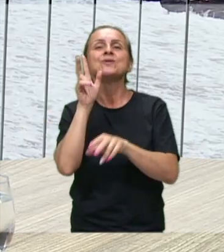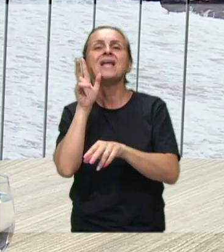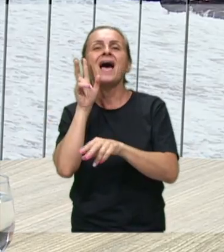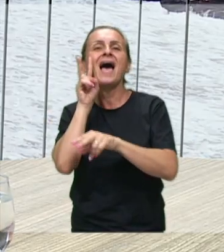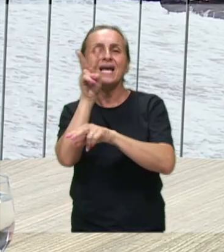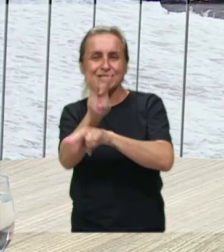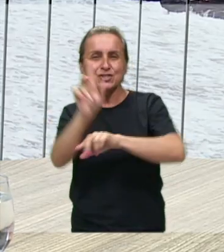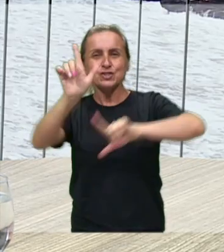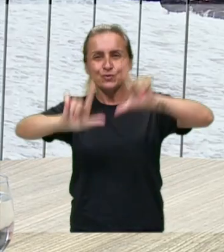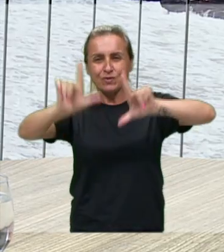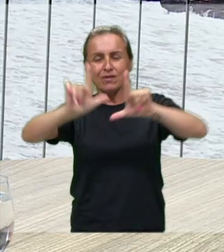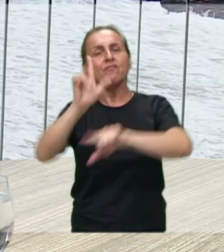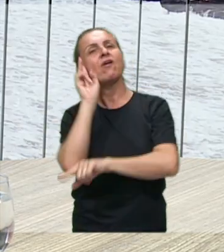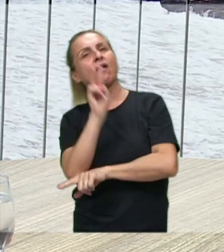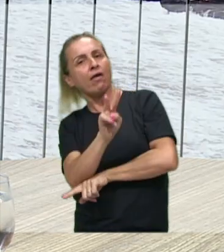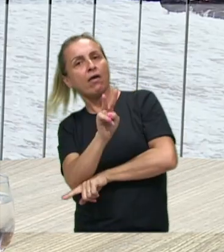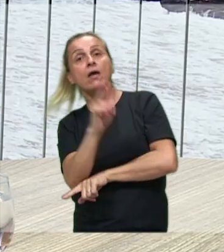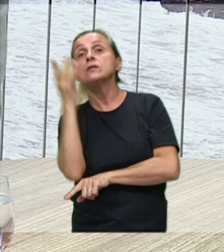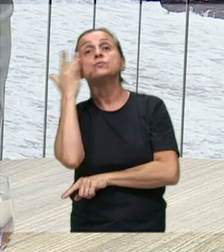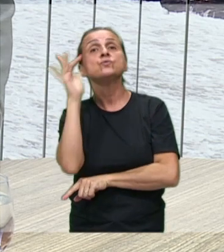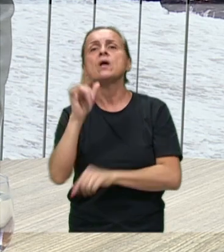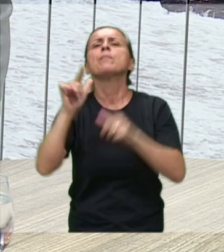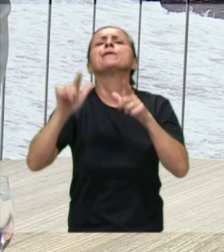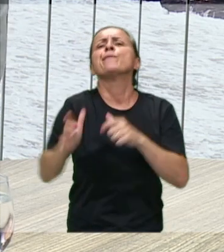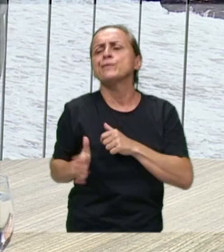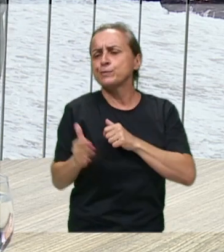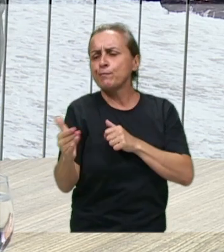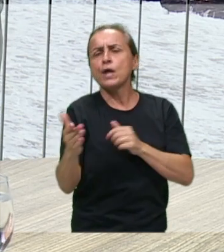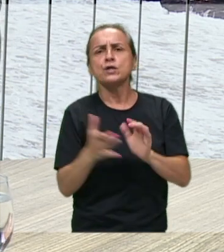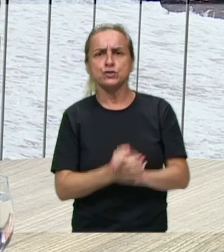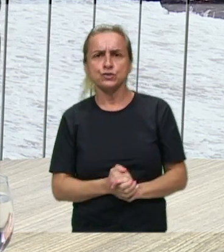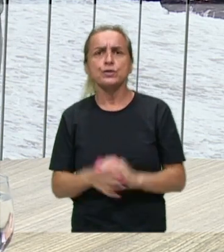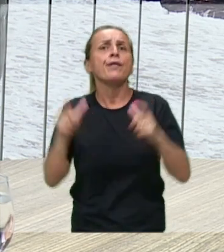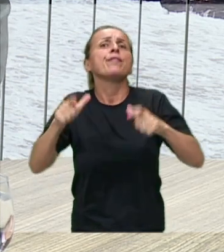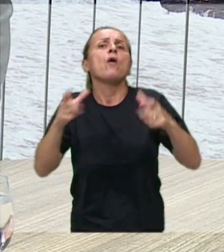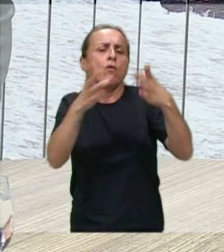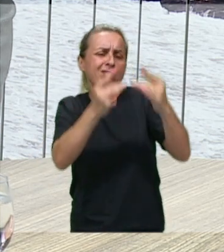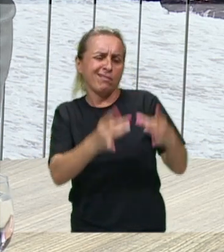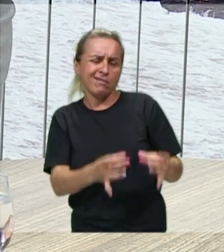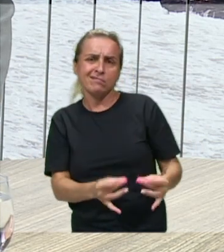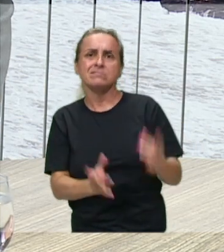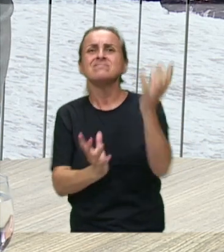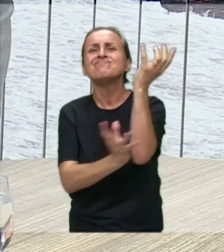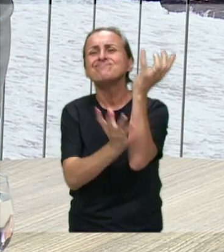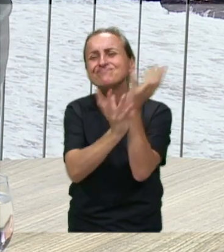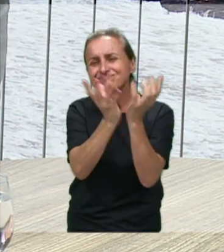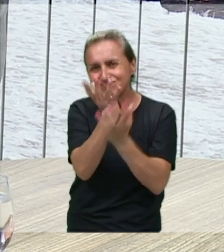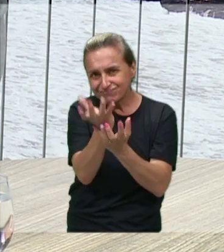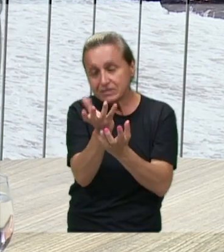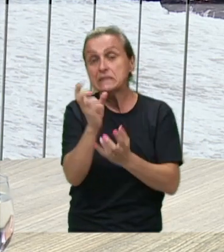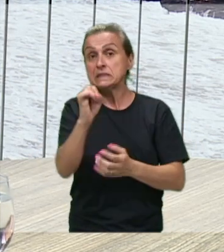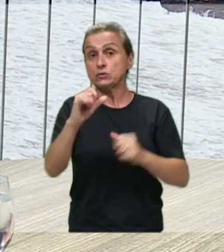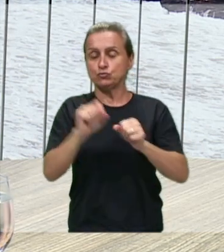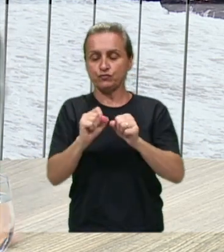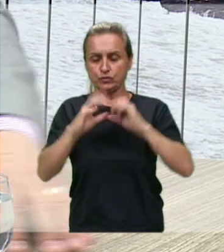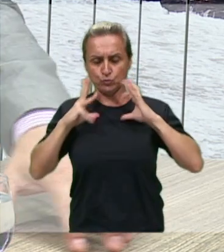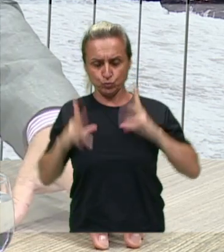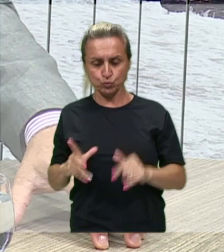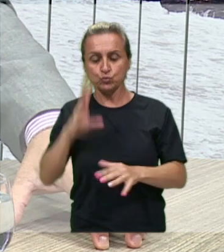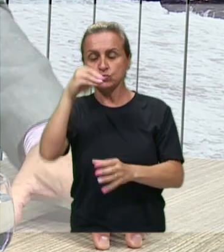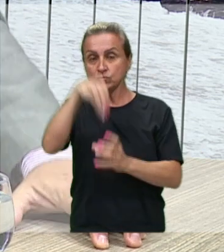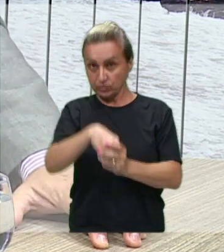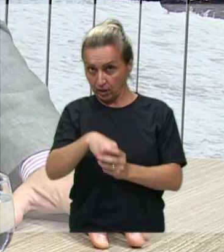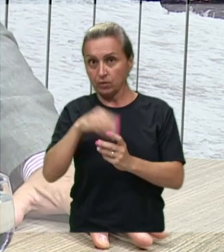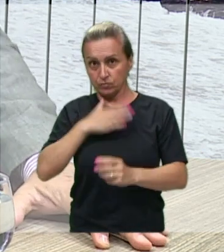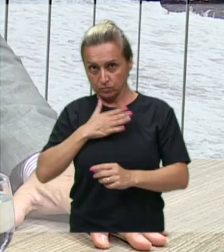é que eu vou, desse peixe vem de onde? Então nós estamos fazendo um trabalho de dever de casa, ou seja, com a minha retaguarda, tentando